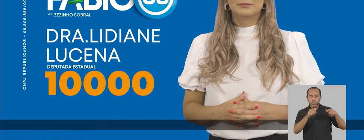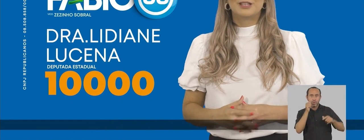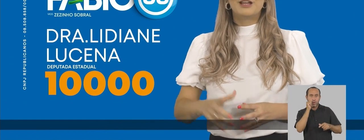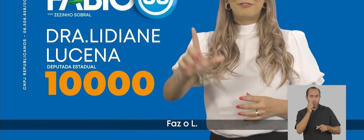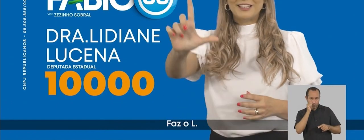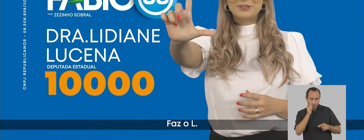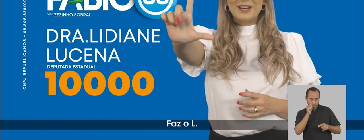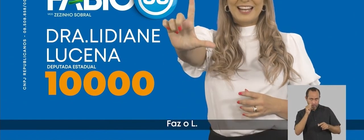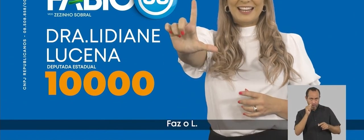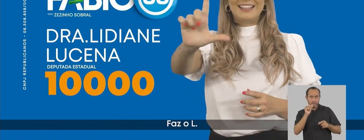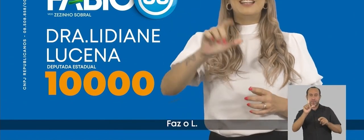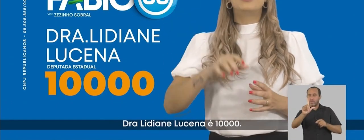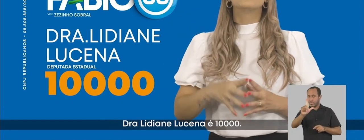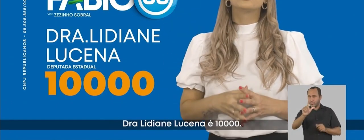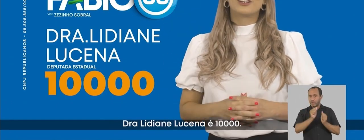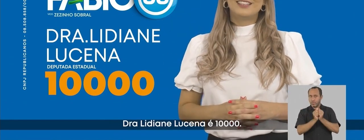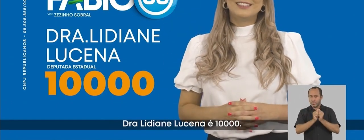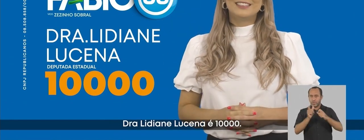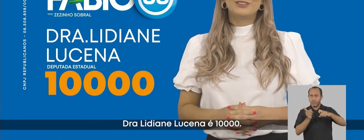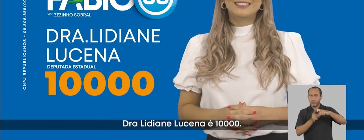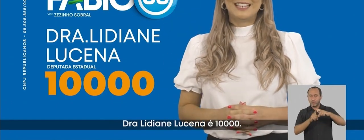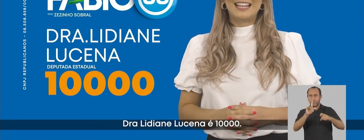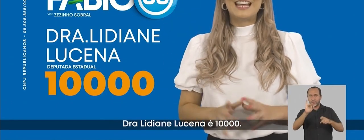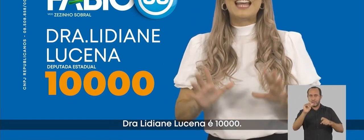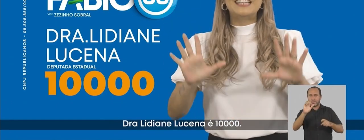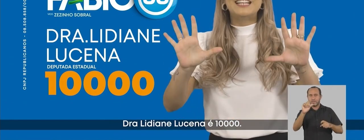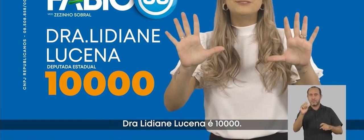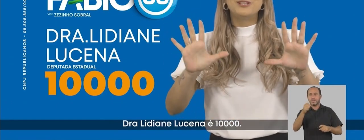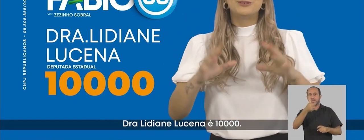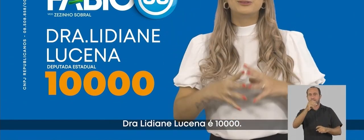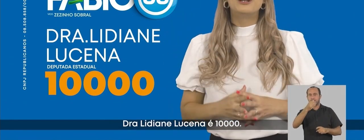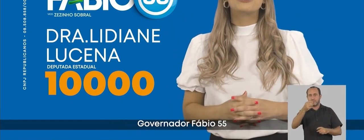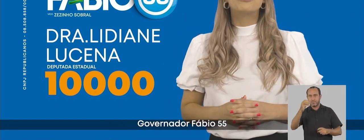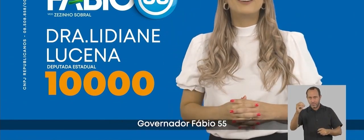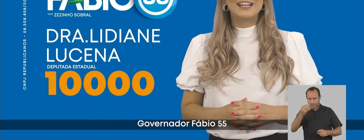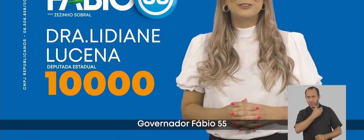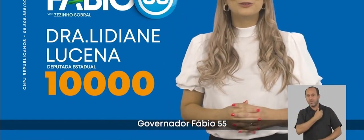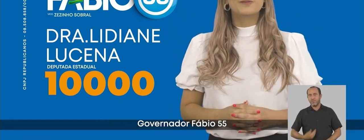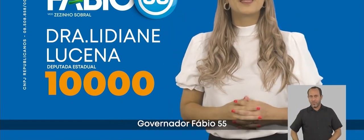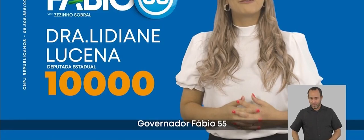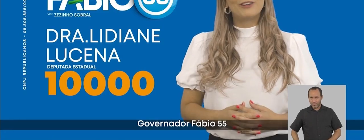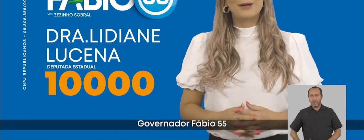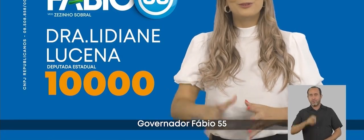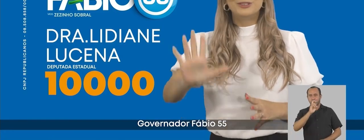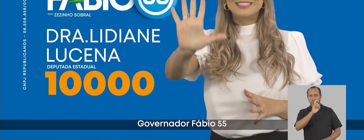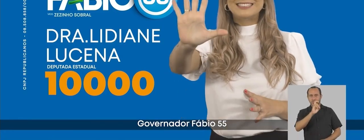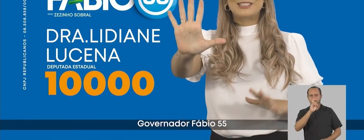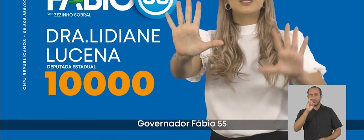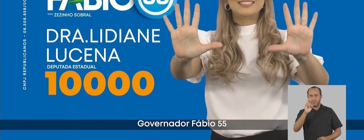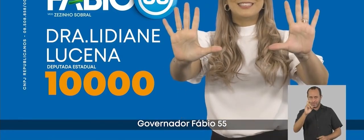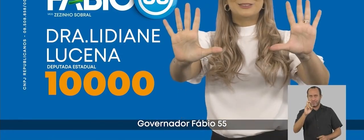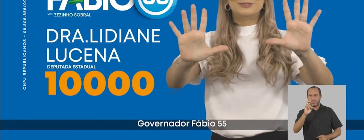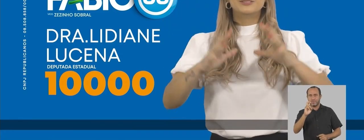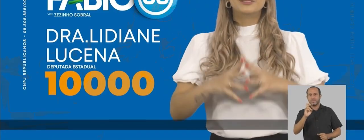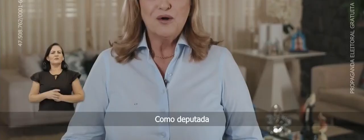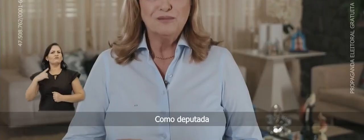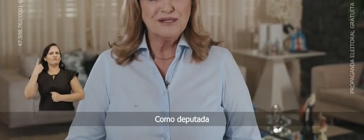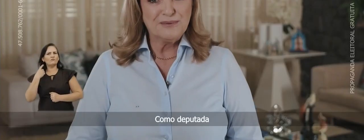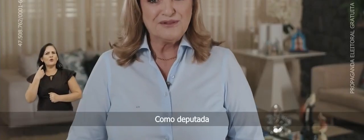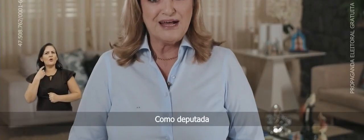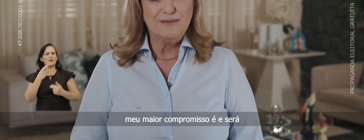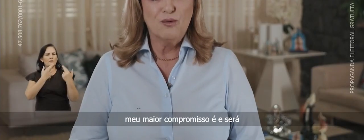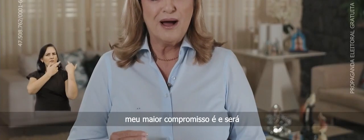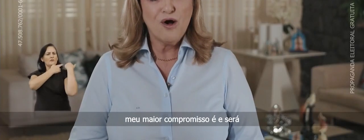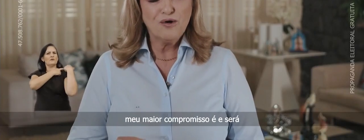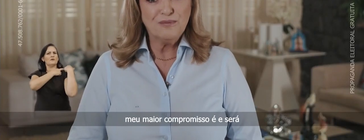Faz o L. Doutora Lidiane Lucena, é 10 mil. Governador, Fábio, 55. Como